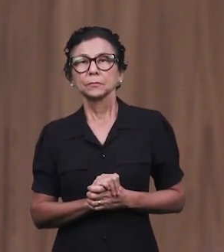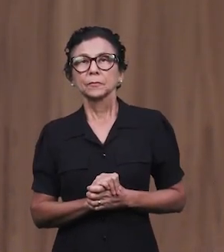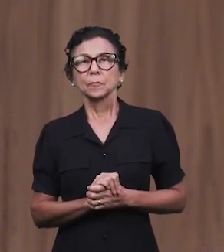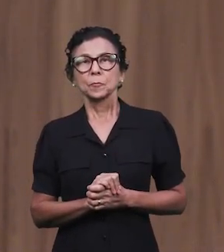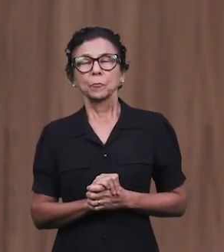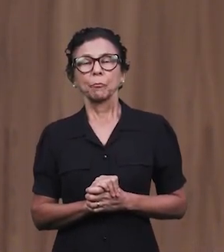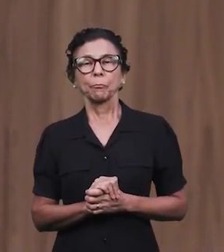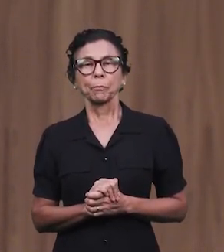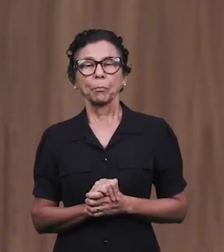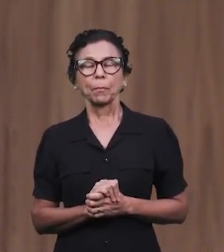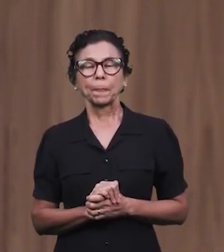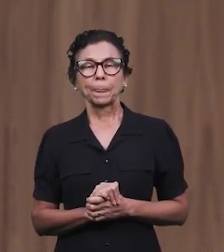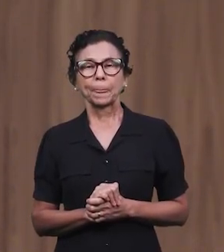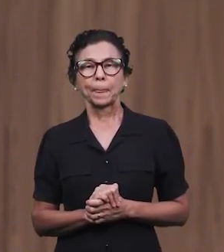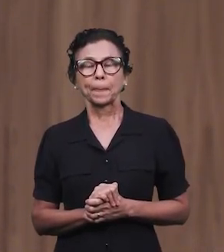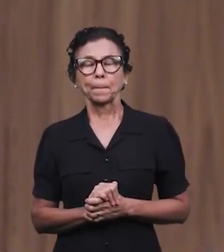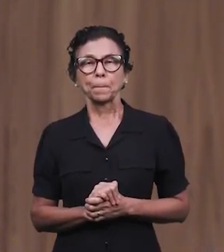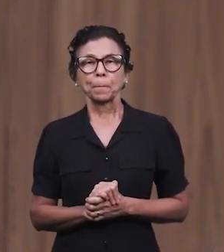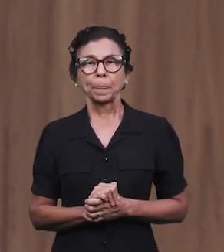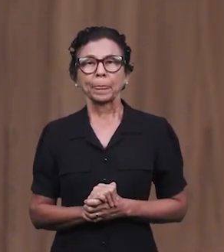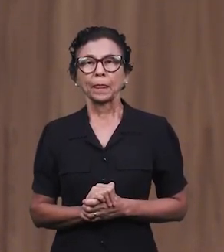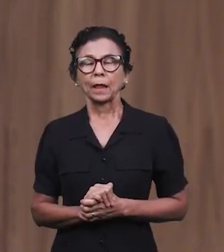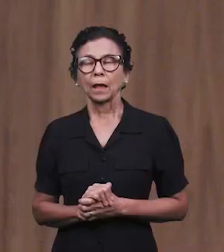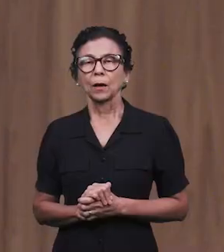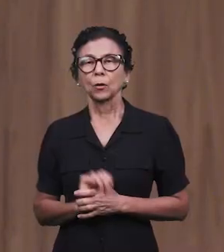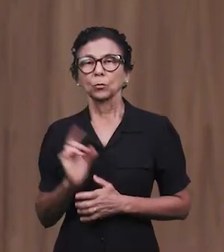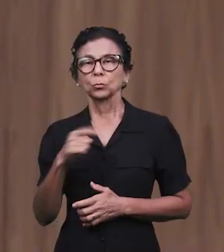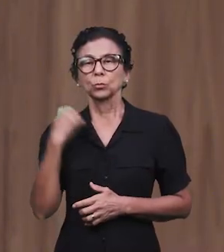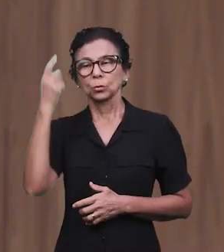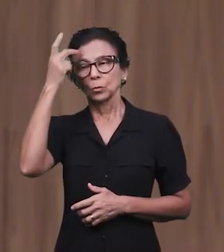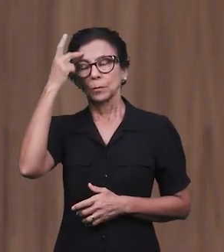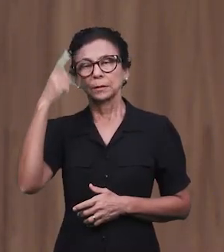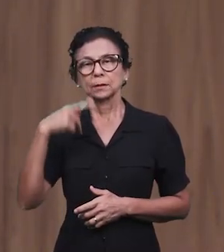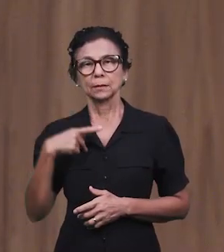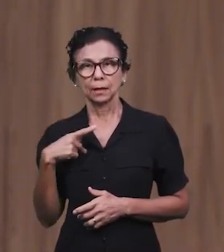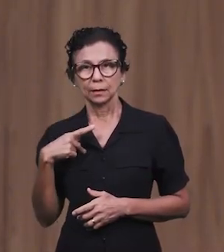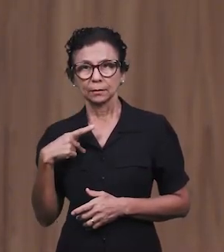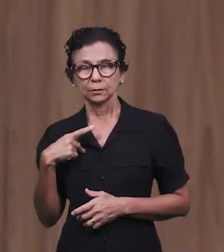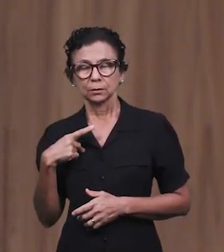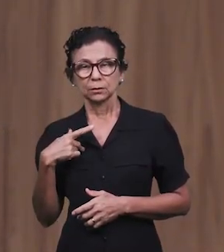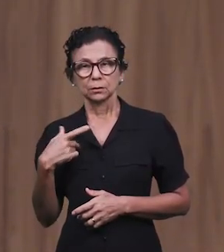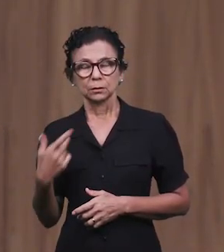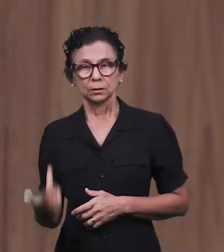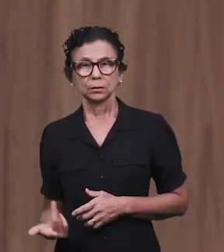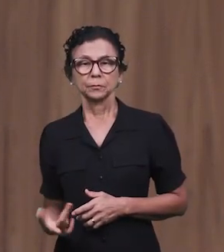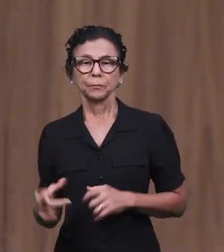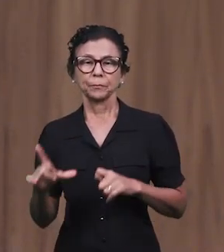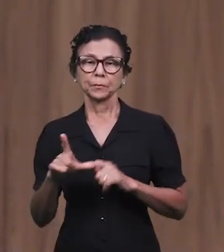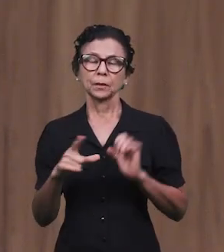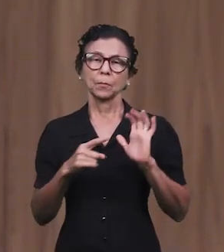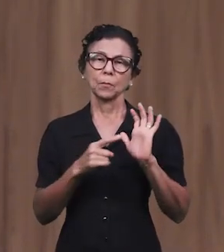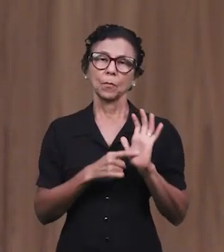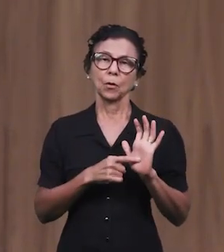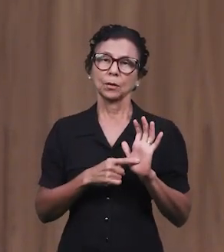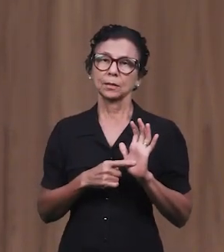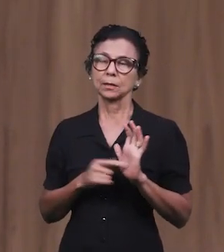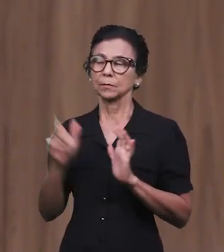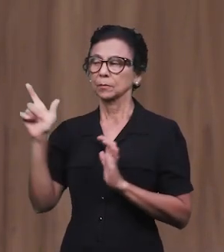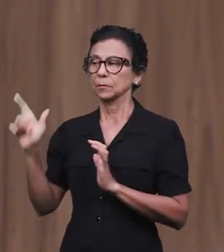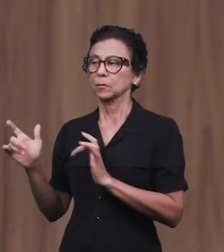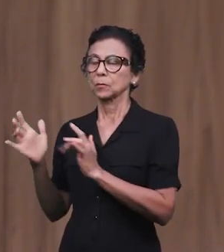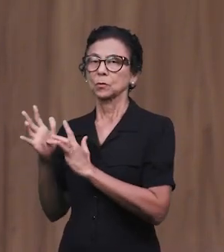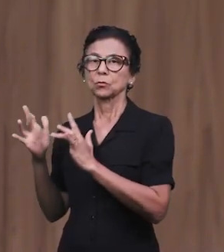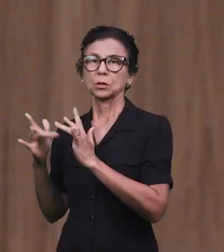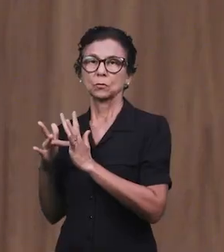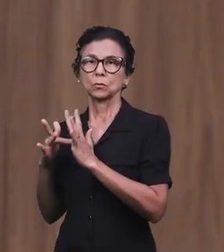da genealogia de Lucas ressalta o lado divino do Senhor Jesus. A genealogia